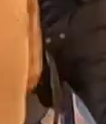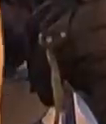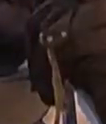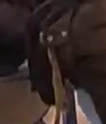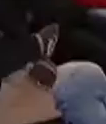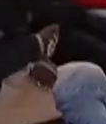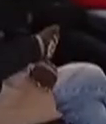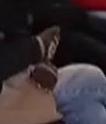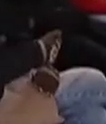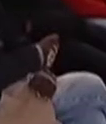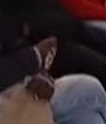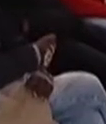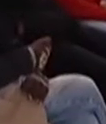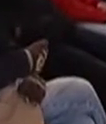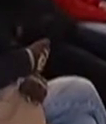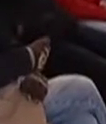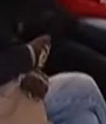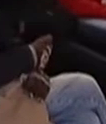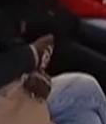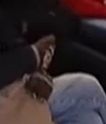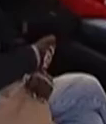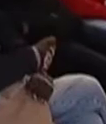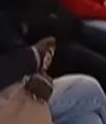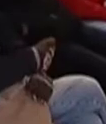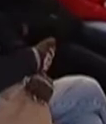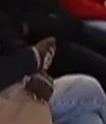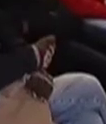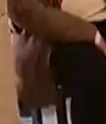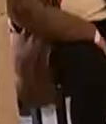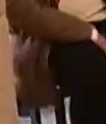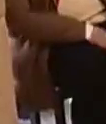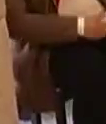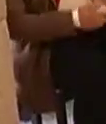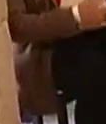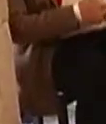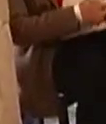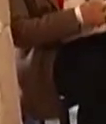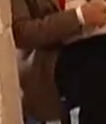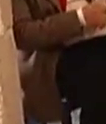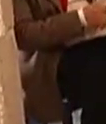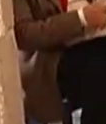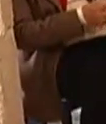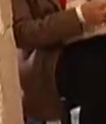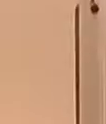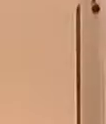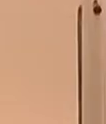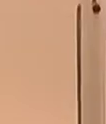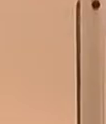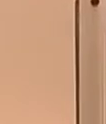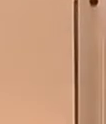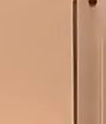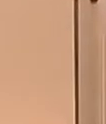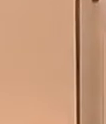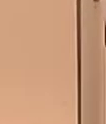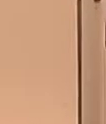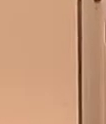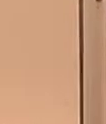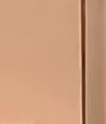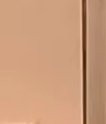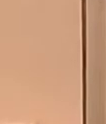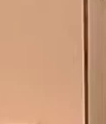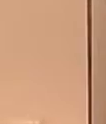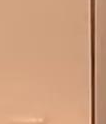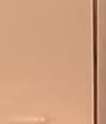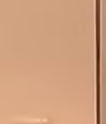Idosos e crianças, é na espera, na unidade de pronto atendimento ou na emergência dos hospitais. Eles são os que mais sofrem a